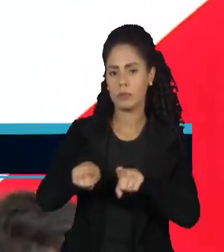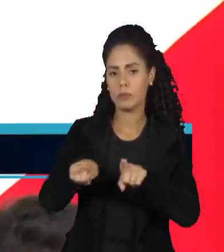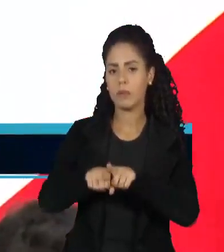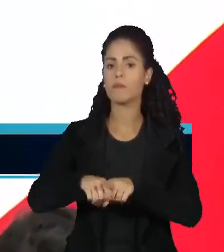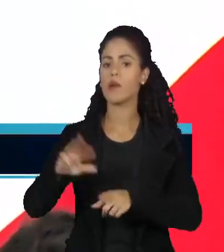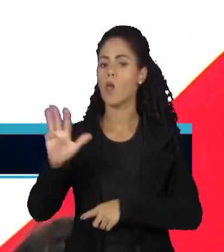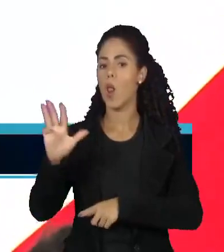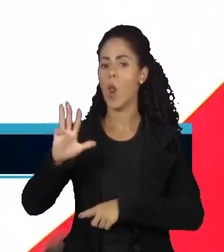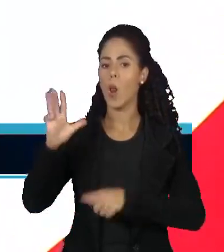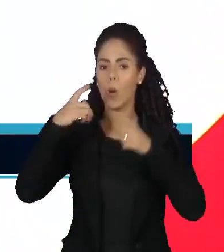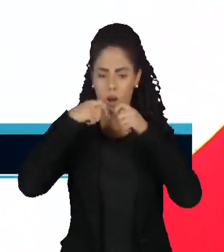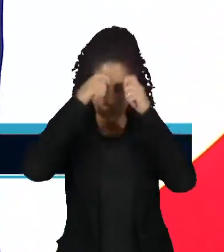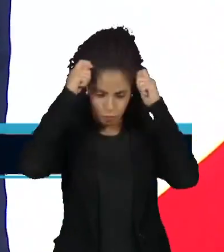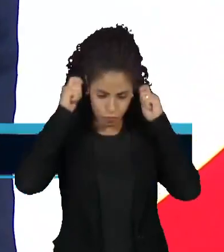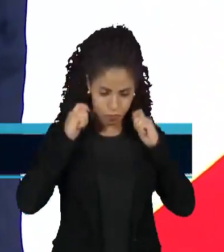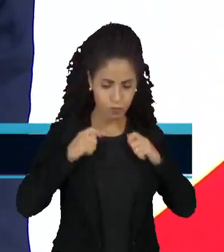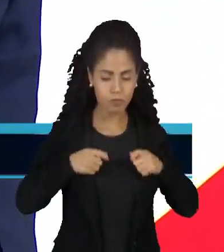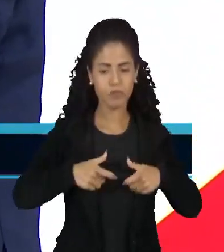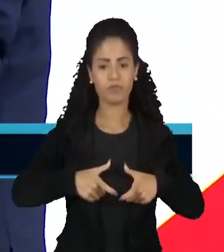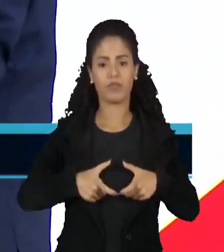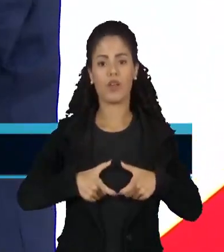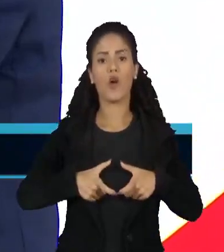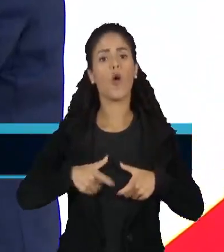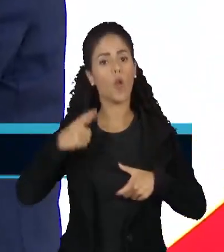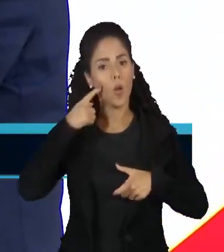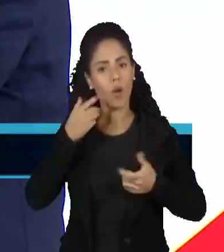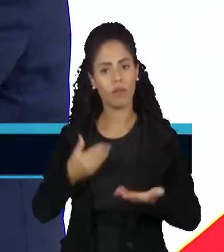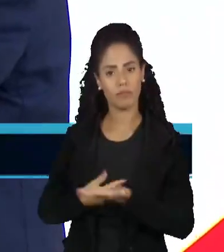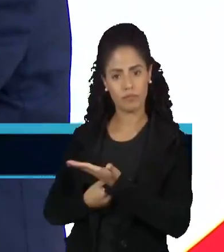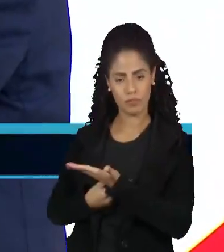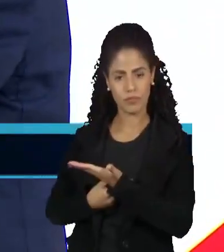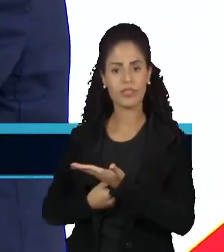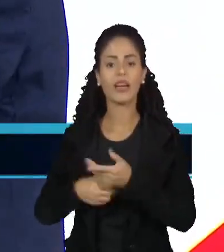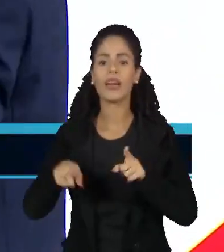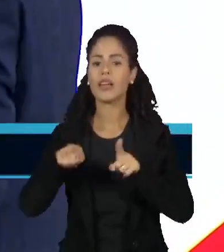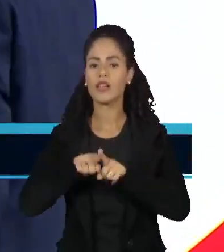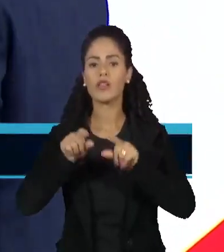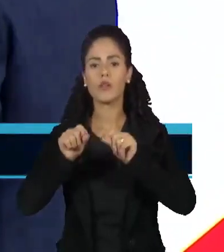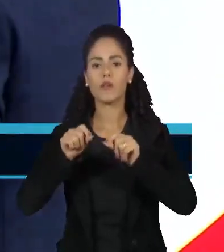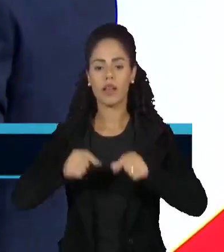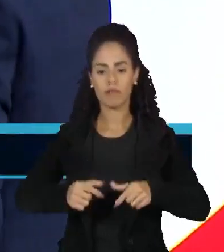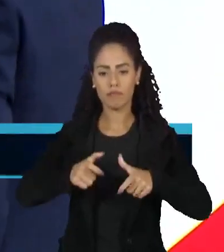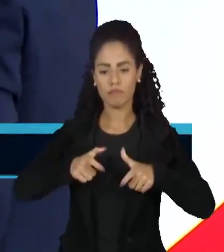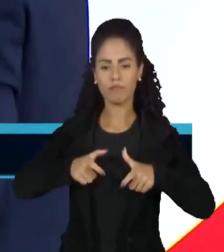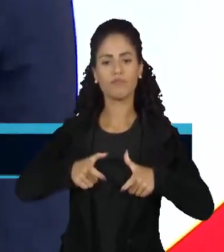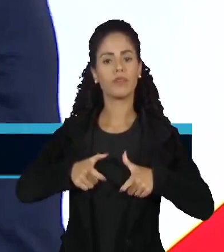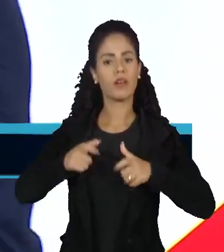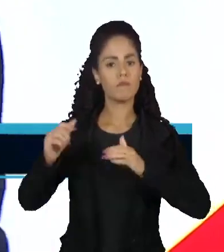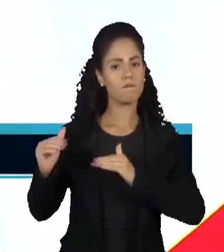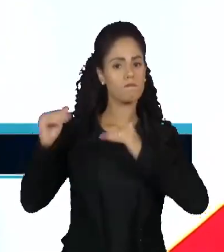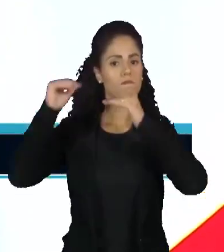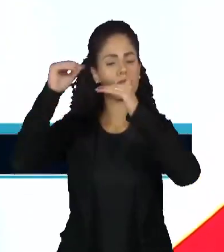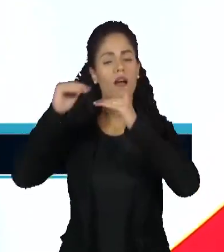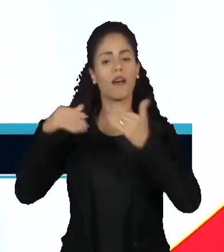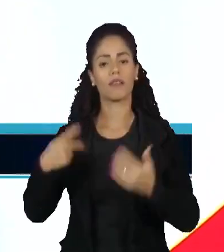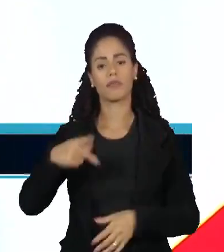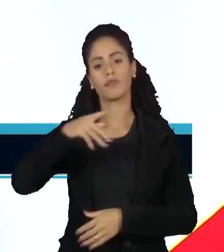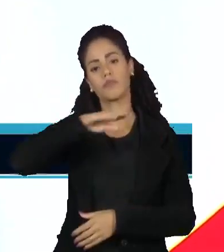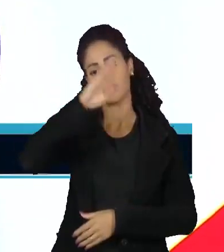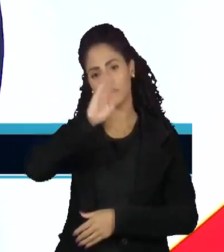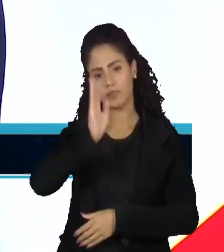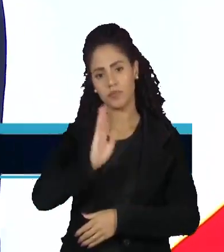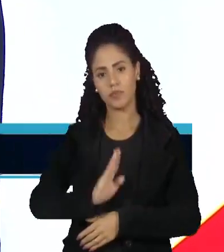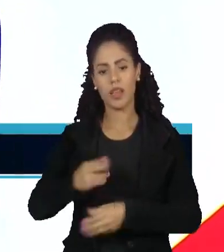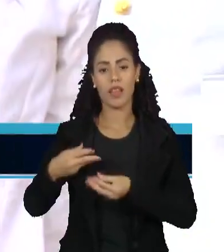o grande colar da Ordem Nacional do Cruzeiro do Sul. O título é a mais alta condecoração brasileira dada